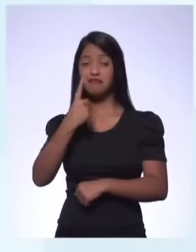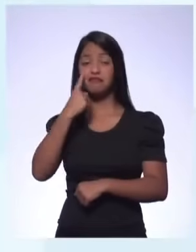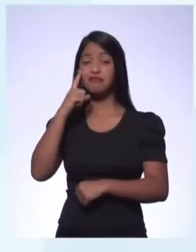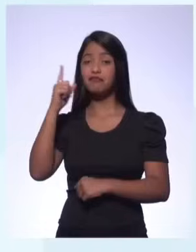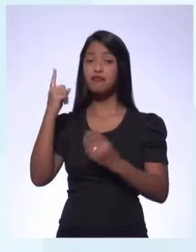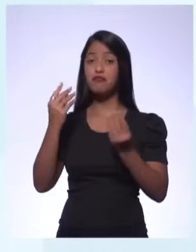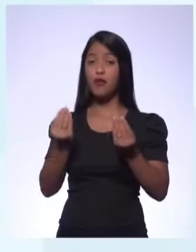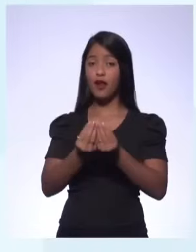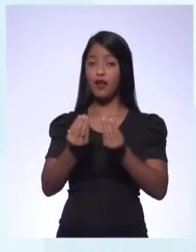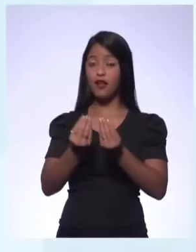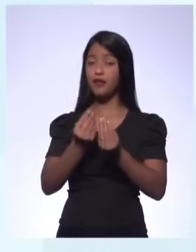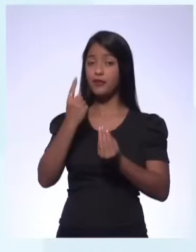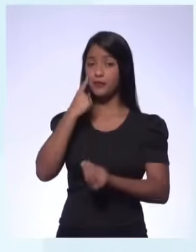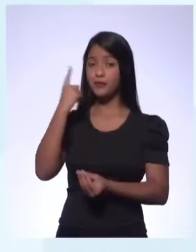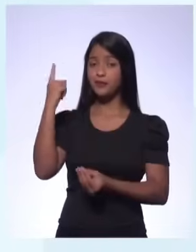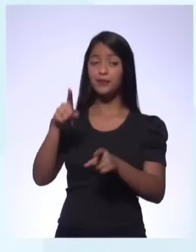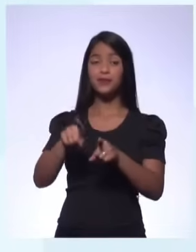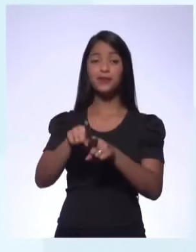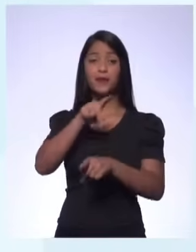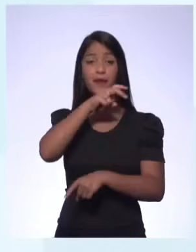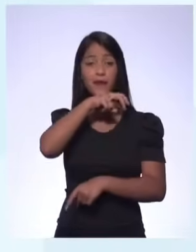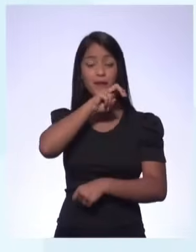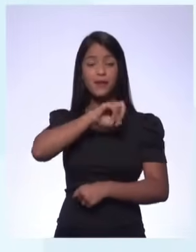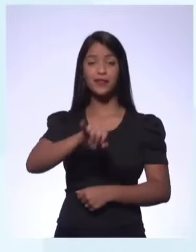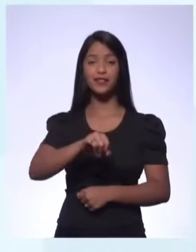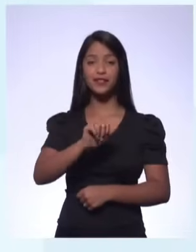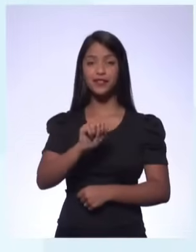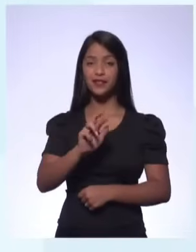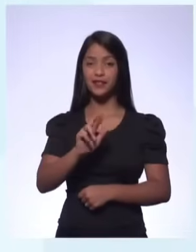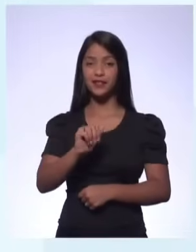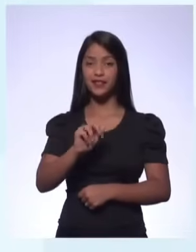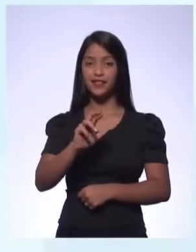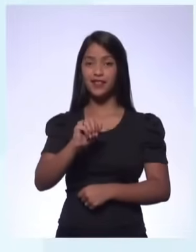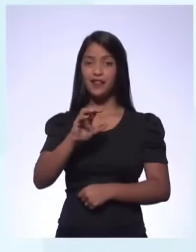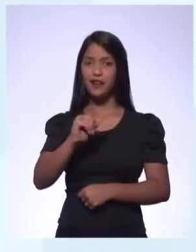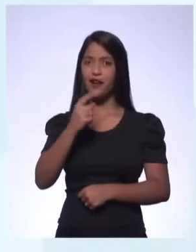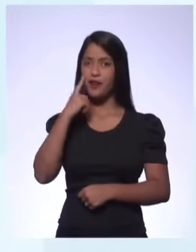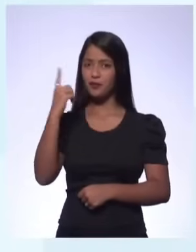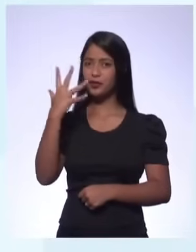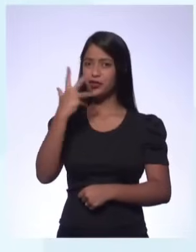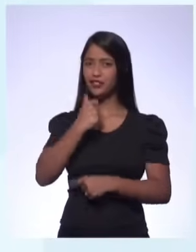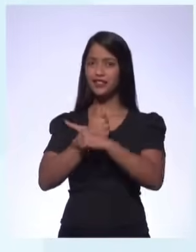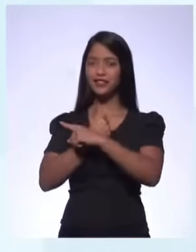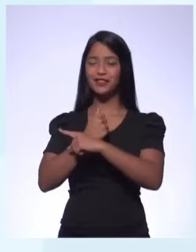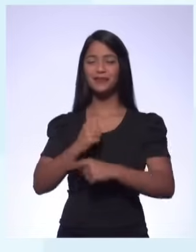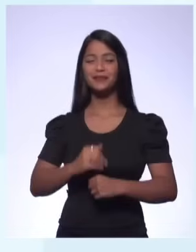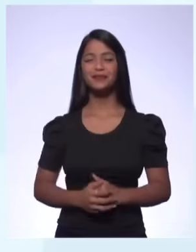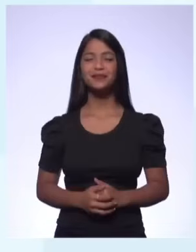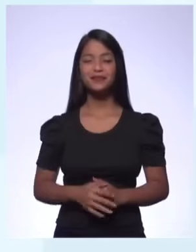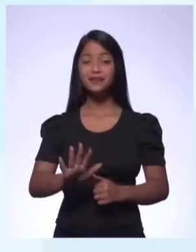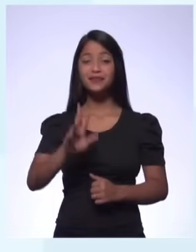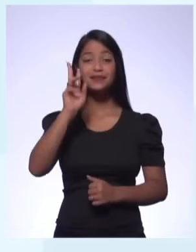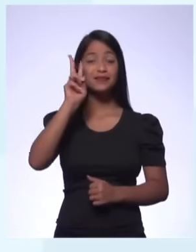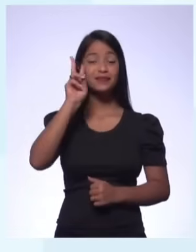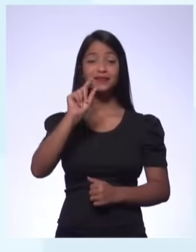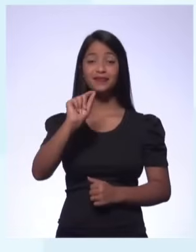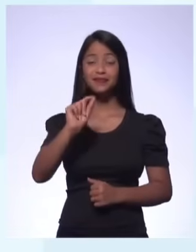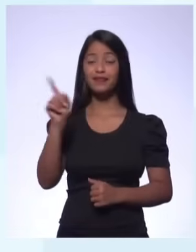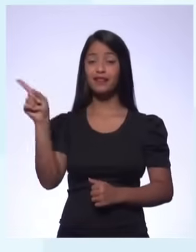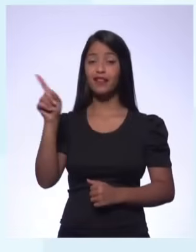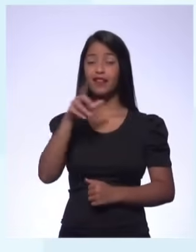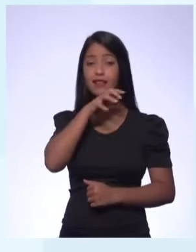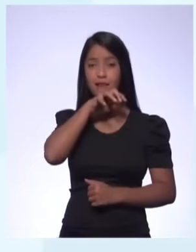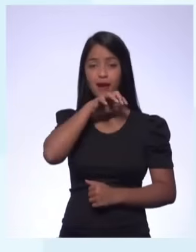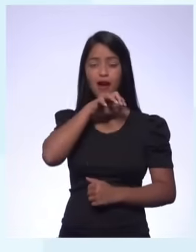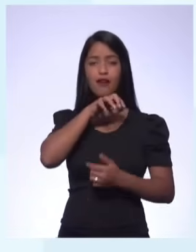molécula e da própria jararaquinha. Olha que bonitinha que ela é. Tá? Gente, a gente tem que lembrar que esses animais, eu acho que é importante falar